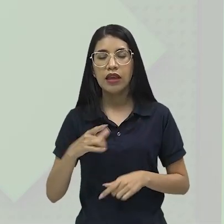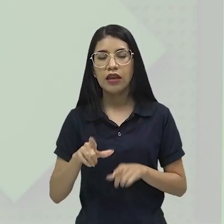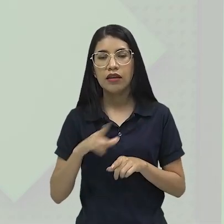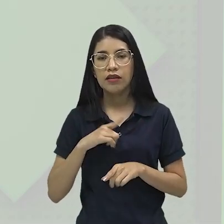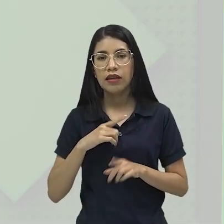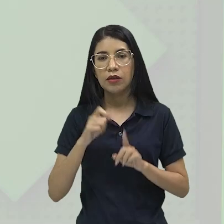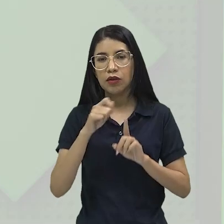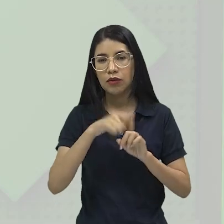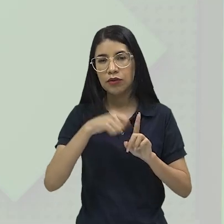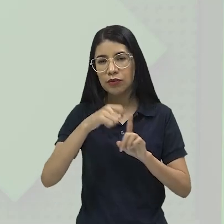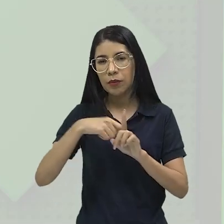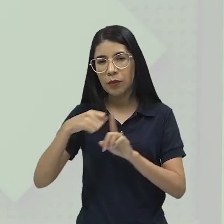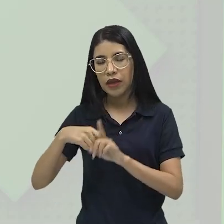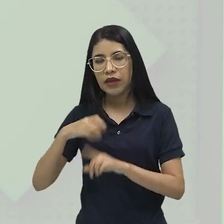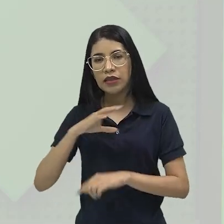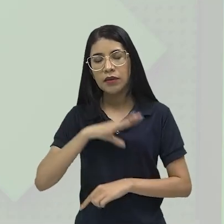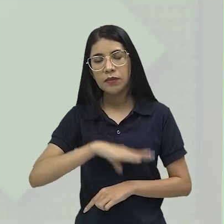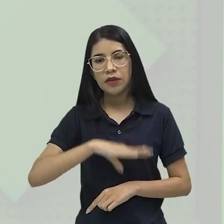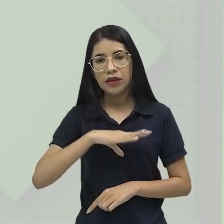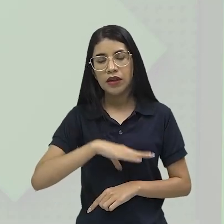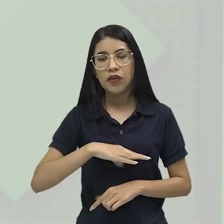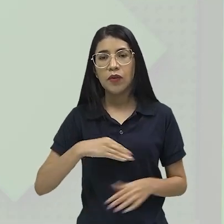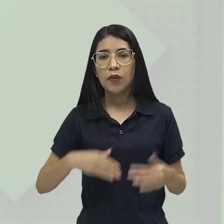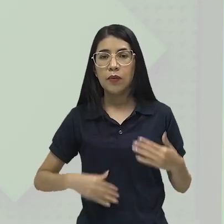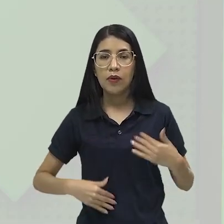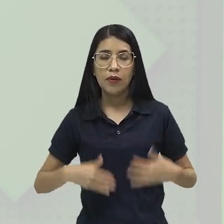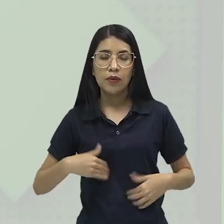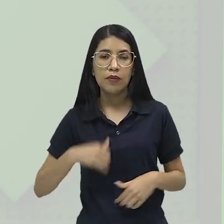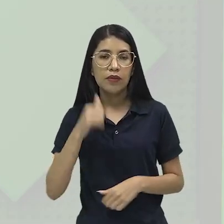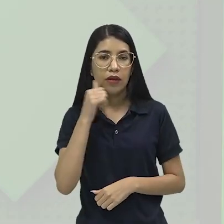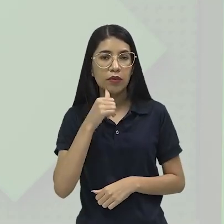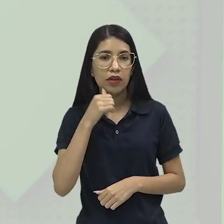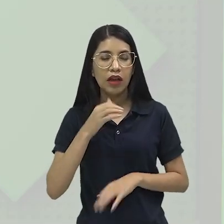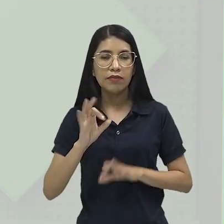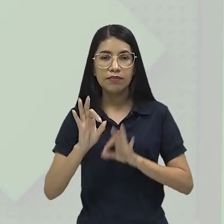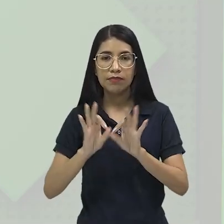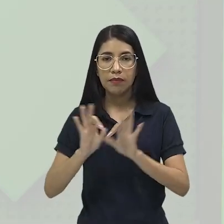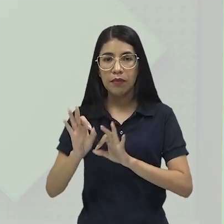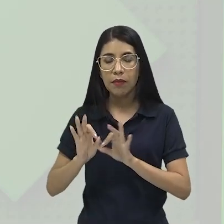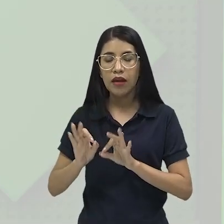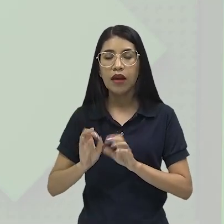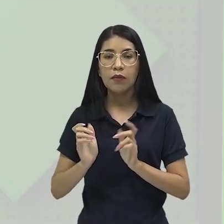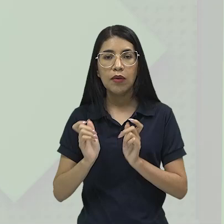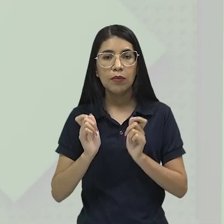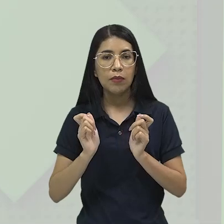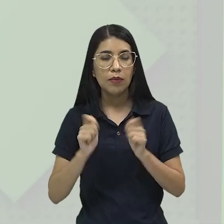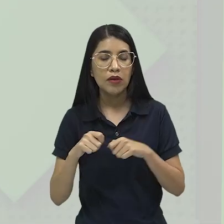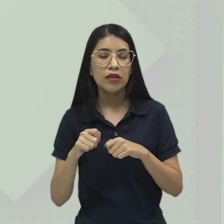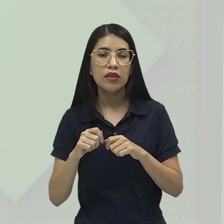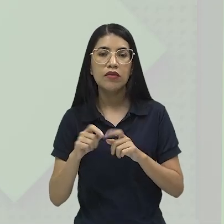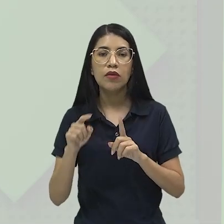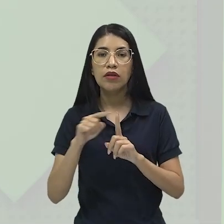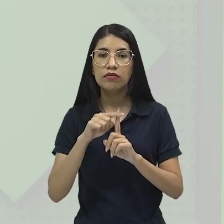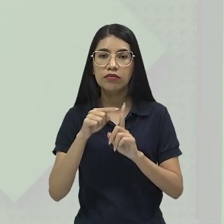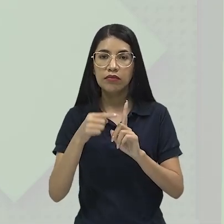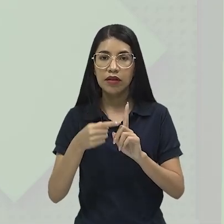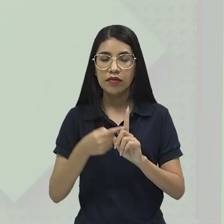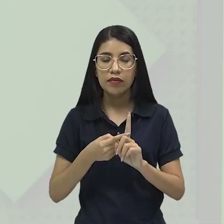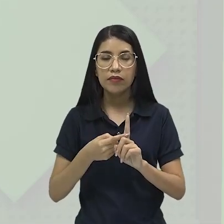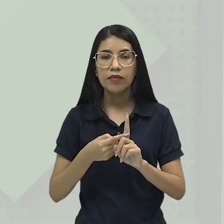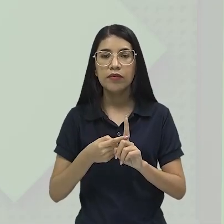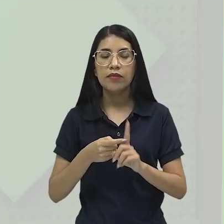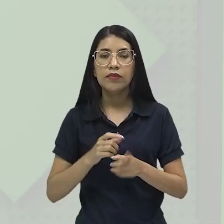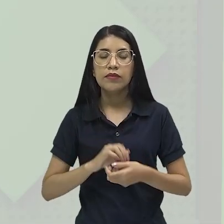cada mês, tá? Então todo mês o organismo dessa mulher se prepara para uma possível gravidez, né? Para gerar ali